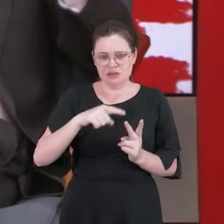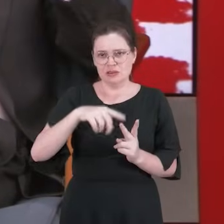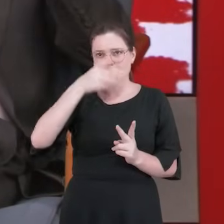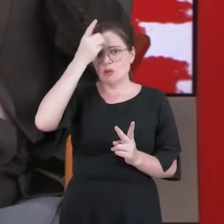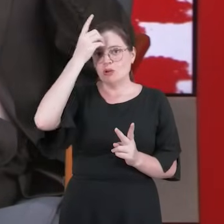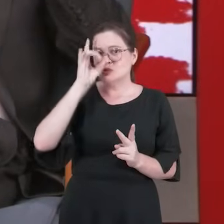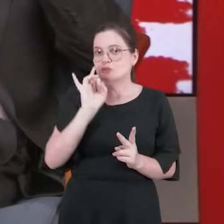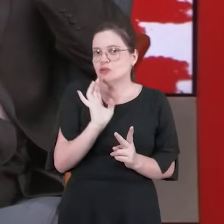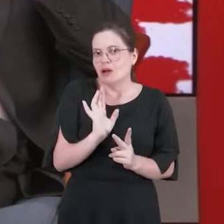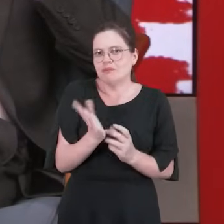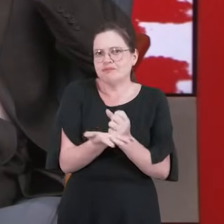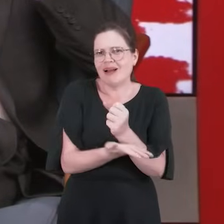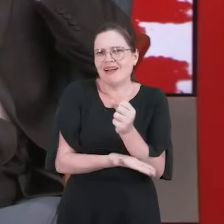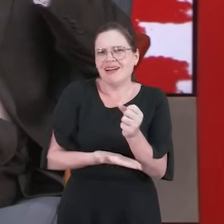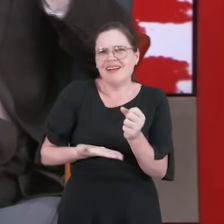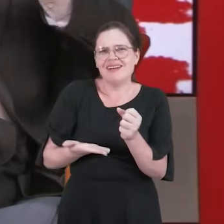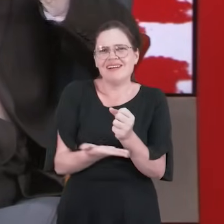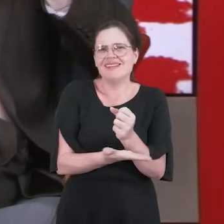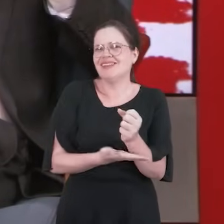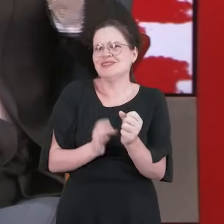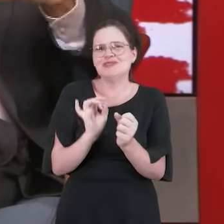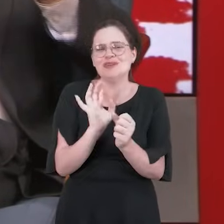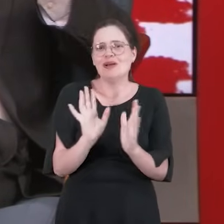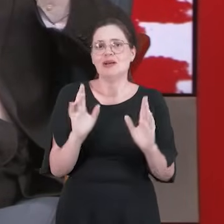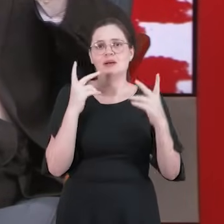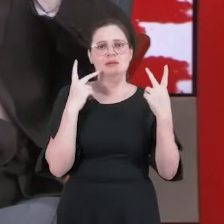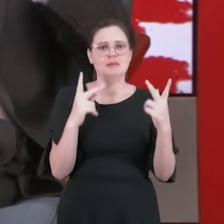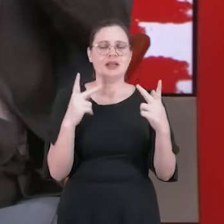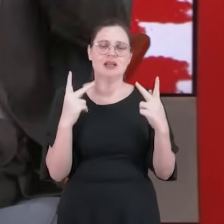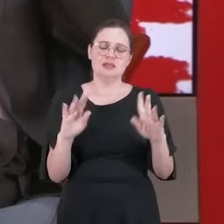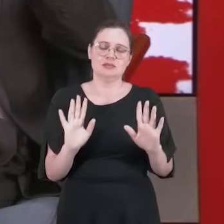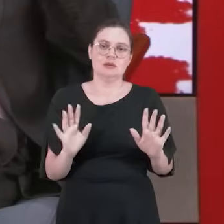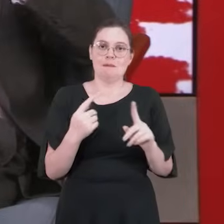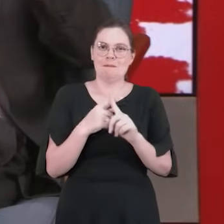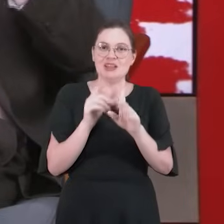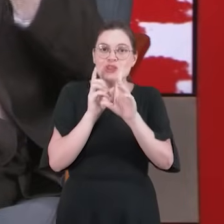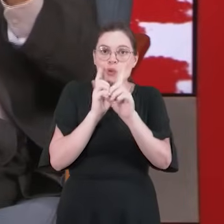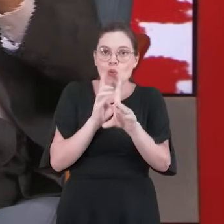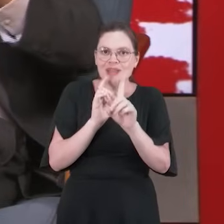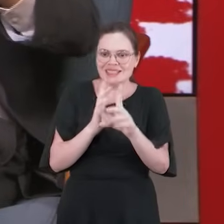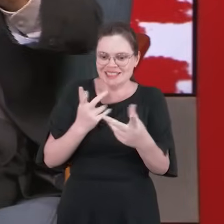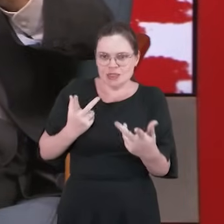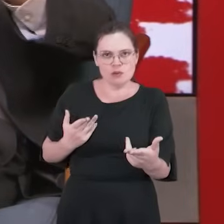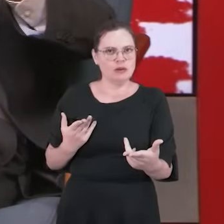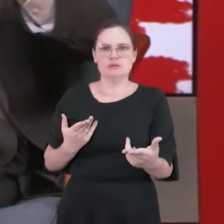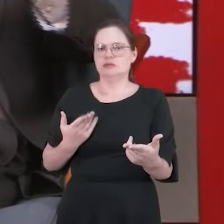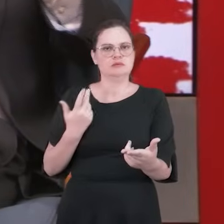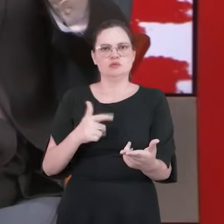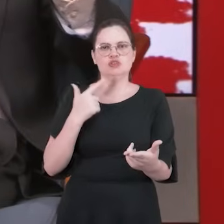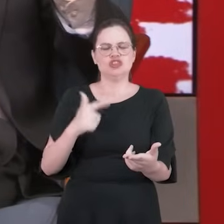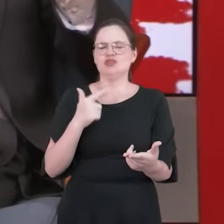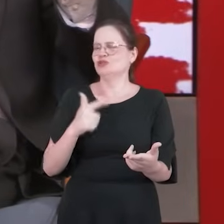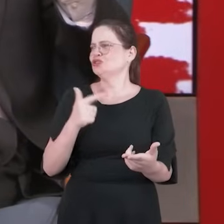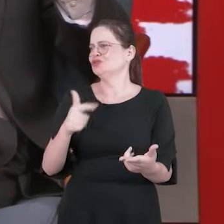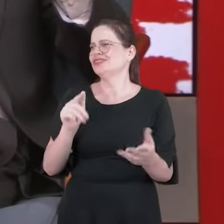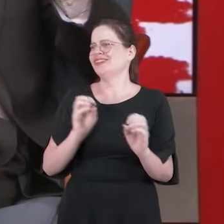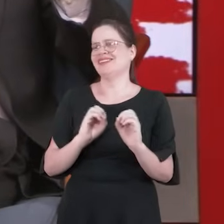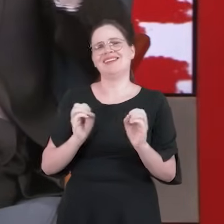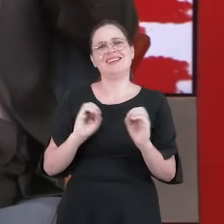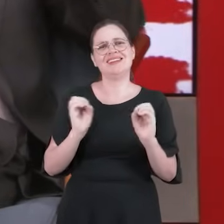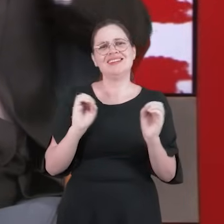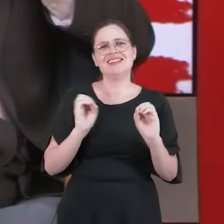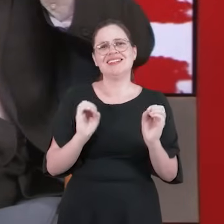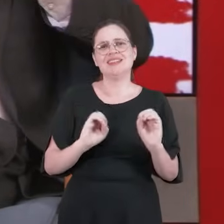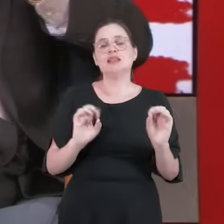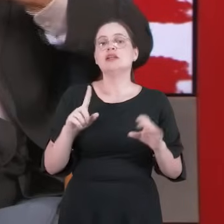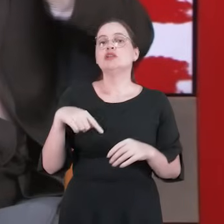importante, nada mais. Havia as pregações e tal, mas não tínhamos nada, linha doutrinária nenhuma. O